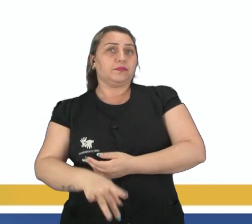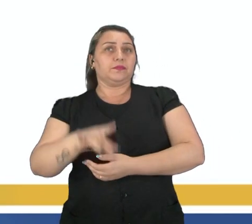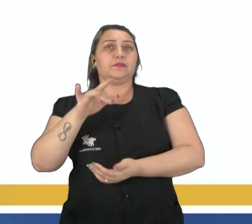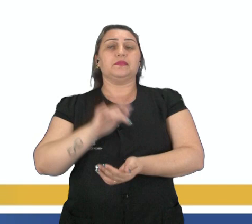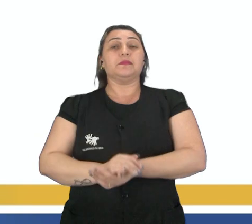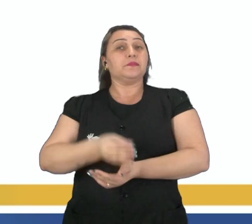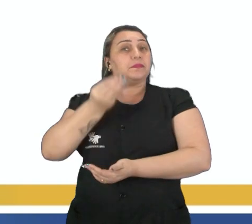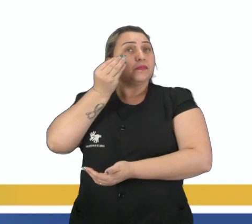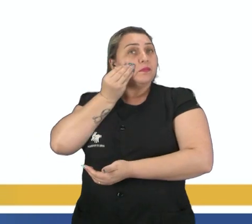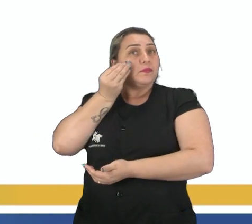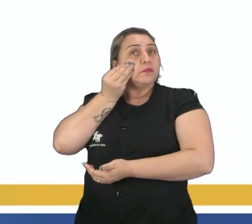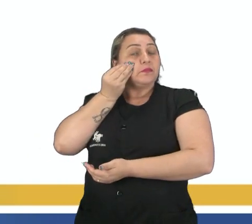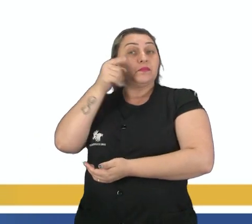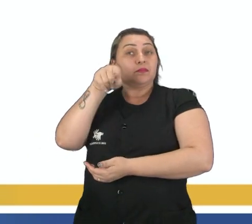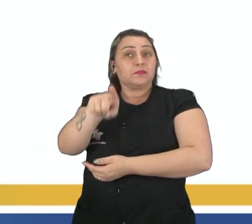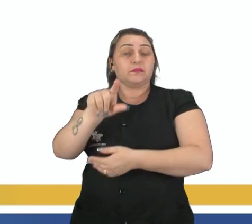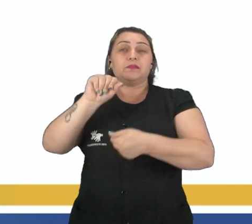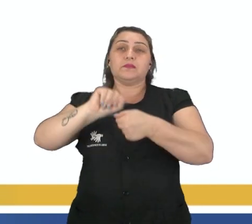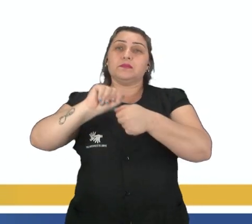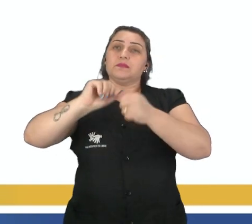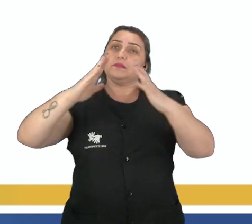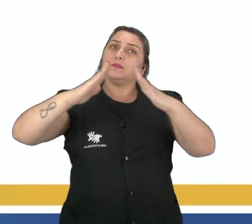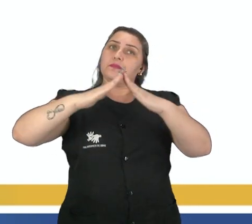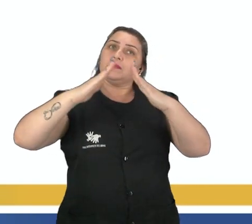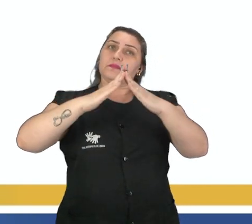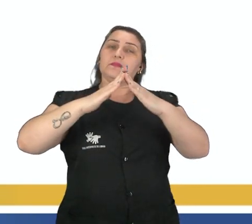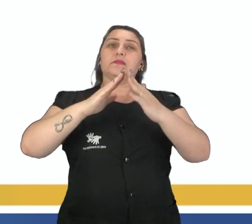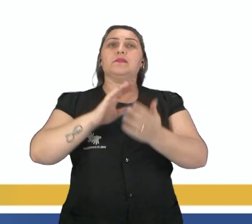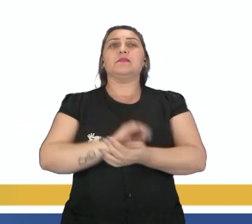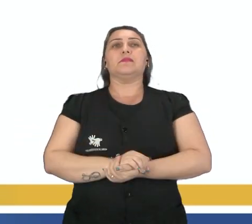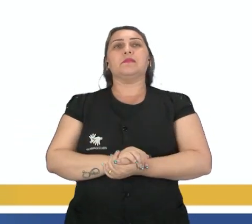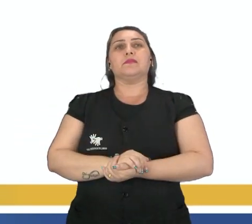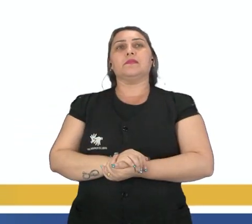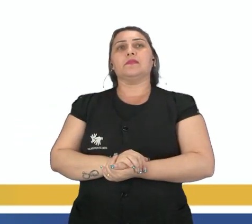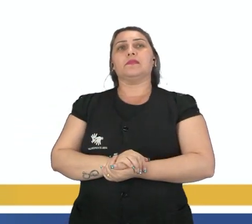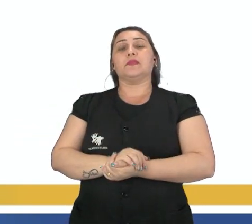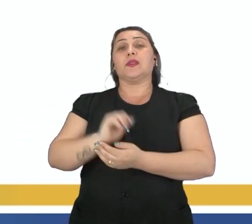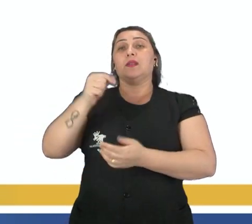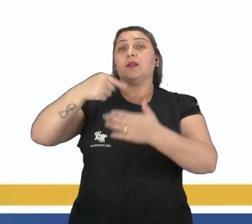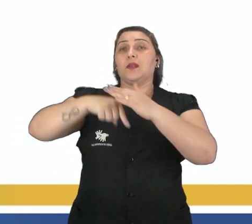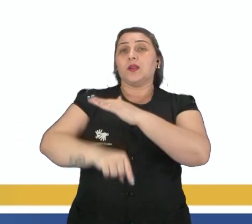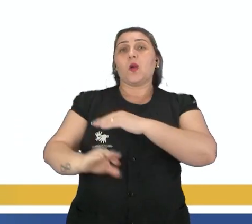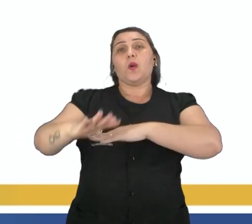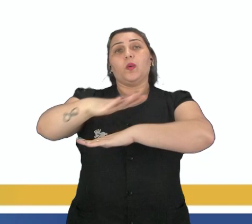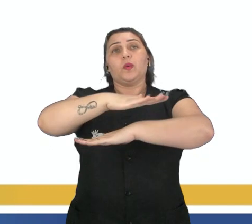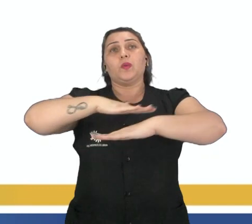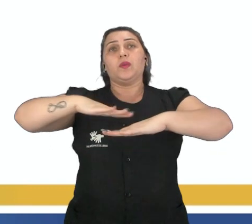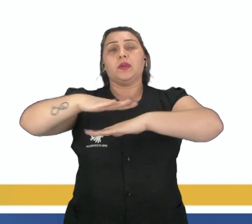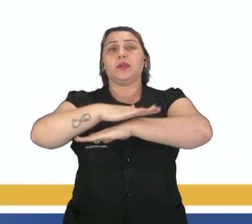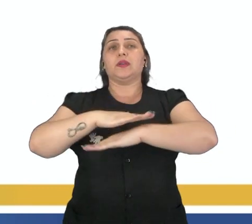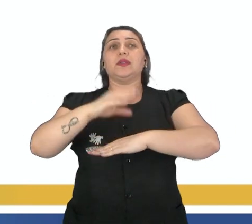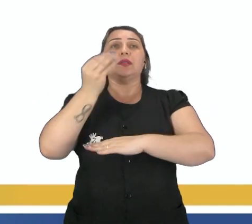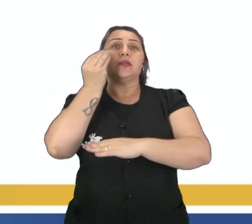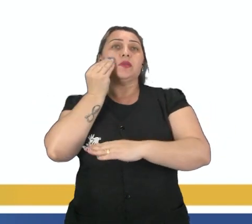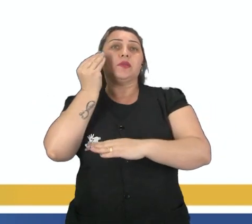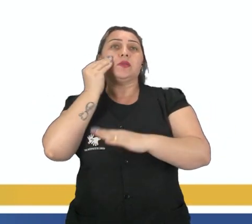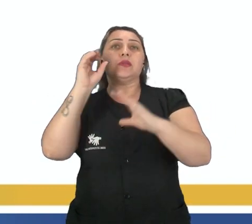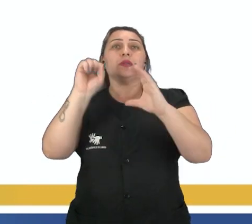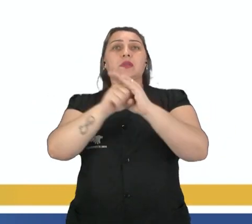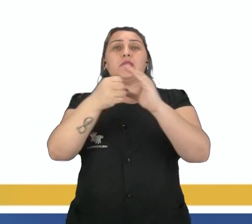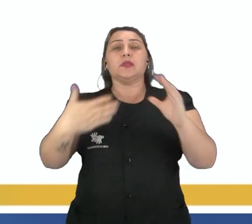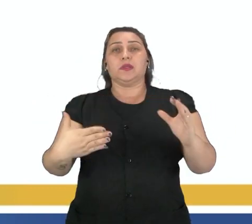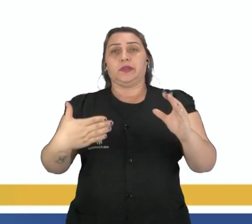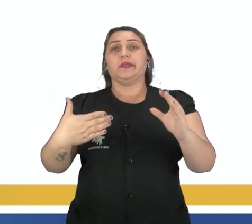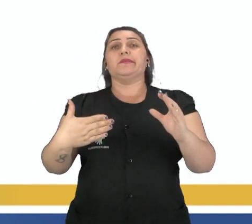uma tarefa que vai ficar para vocês fazerem e observarem se o material vai afundar ou flutuar, ou seja, vocês vão testar a característica